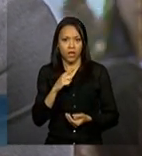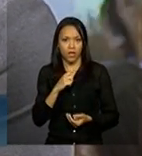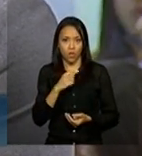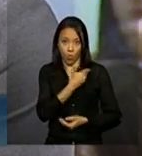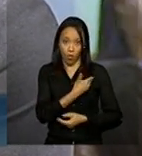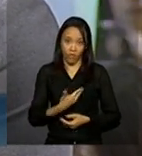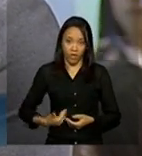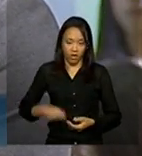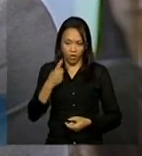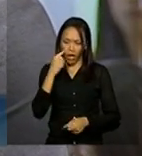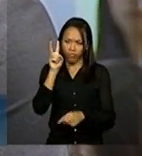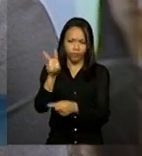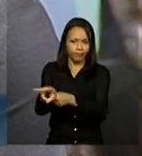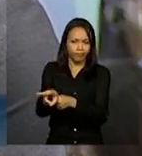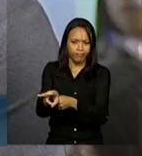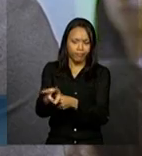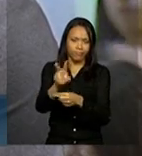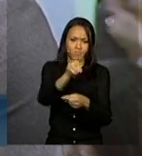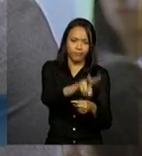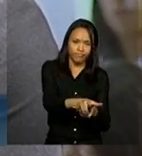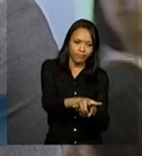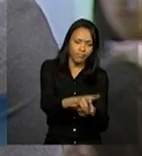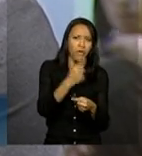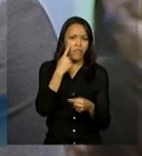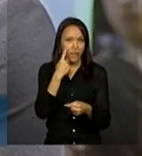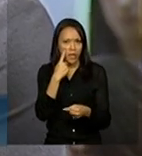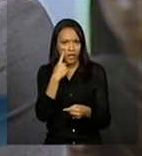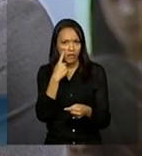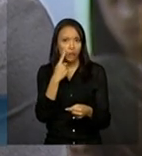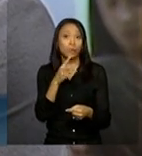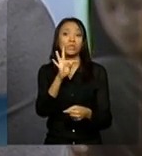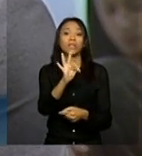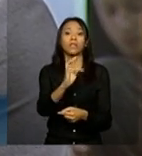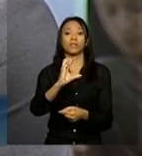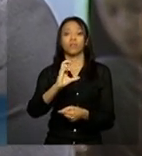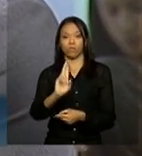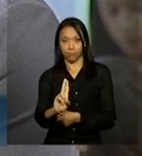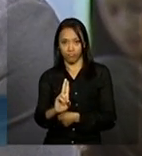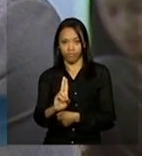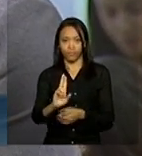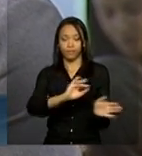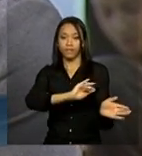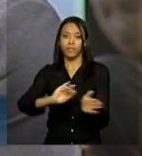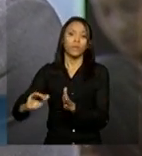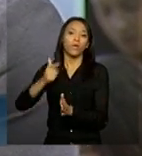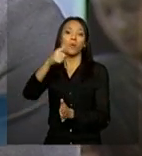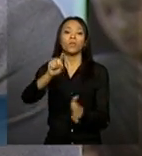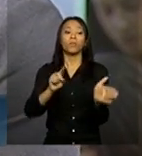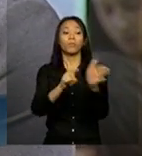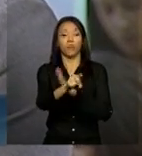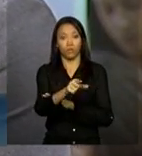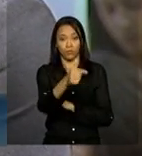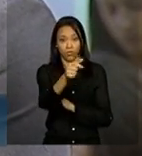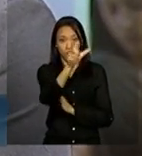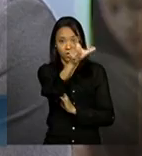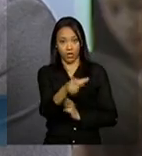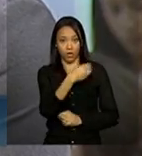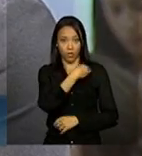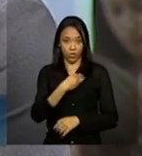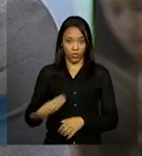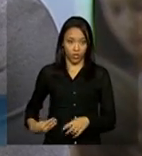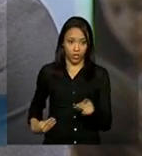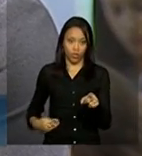atenção especial para essas mensagens, essas investigações do TCU. E eu gostaria de perguntar para o ministro Lobon, aproveitando que o senhor está